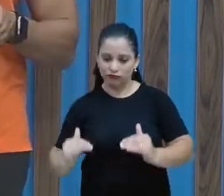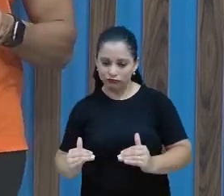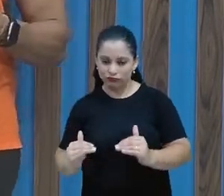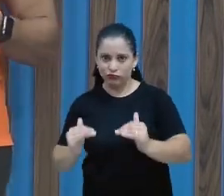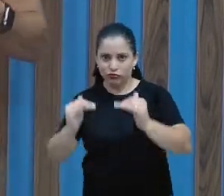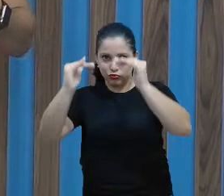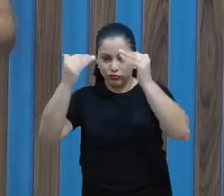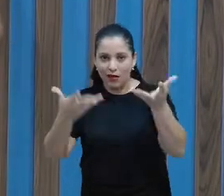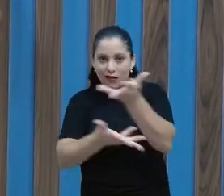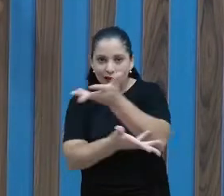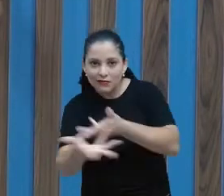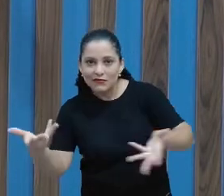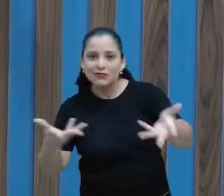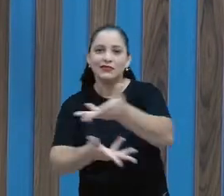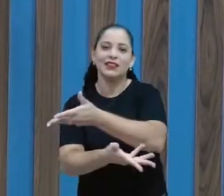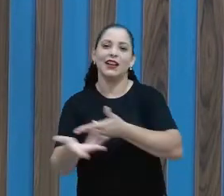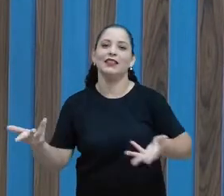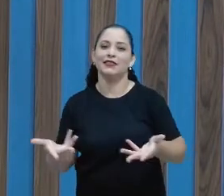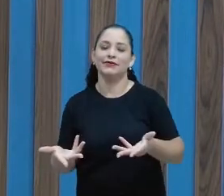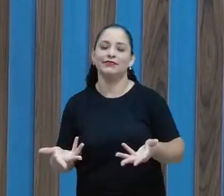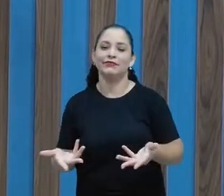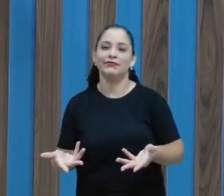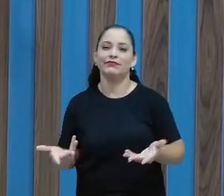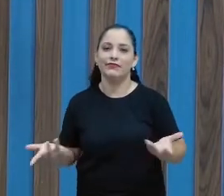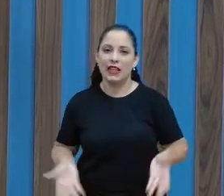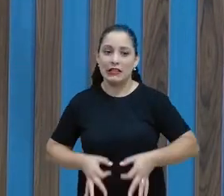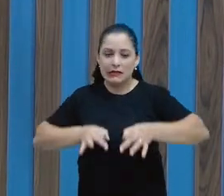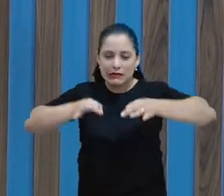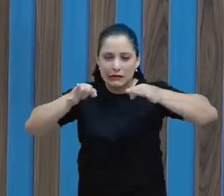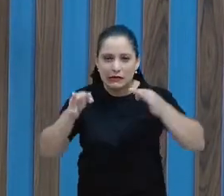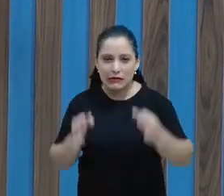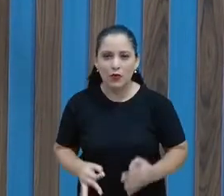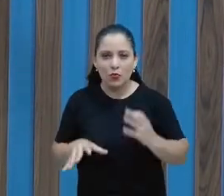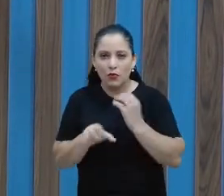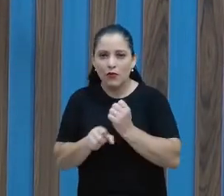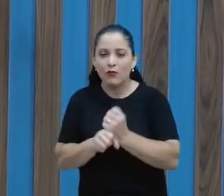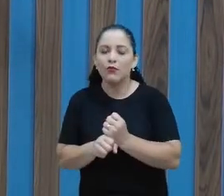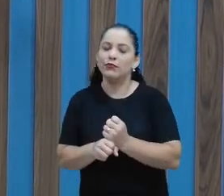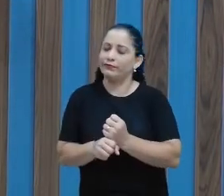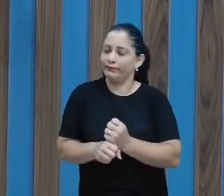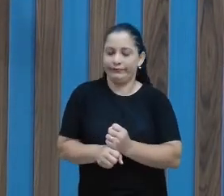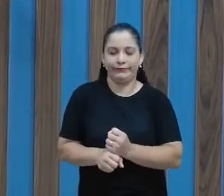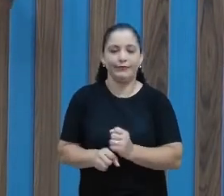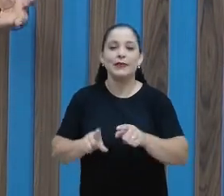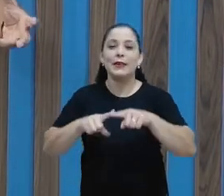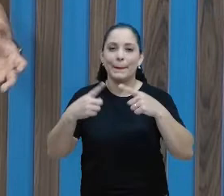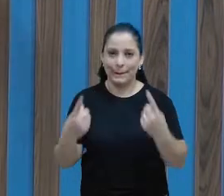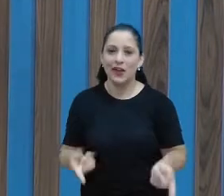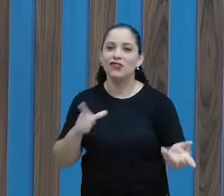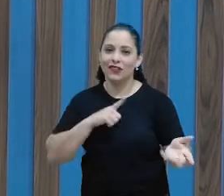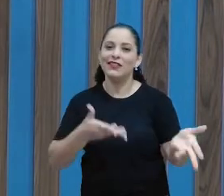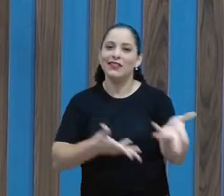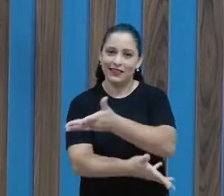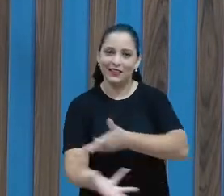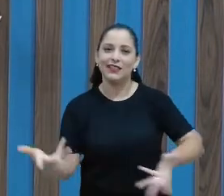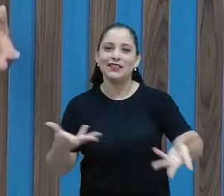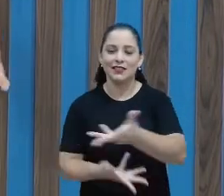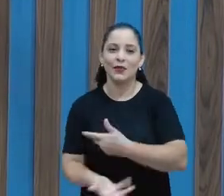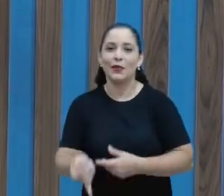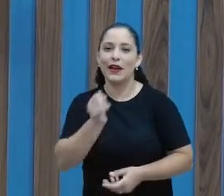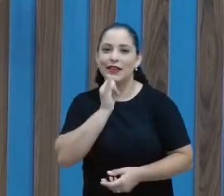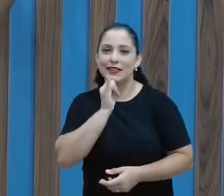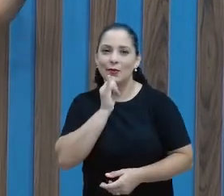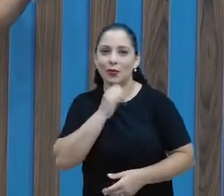tamanho. Mesmo que não tenha uma proporção exata, né? Mas vai ter uma devida proporção. Então ele não vai desenhar um